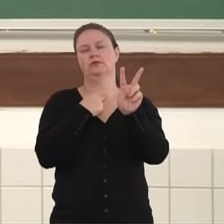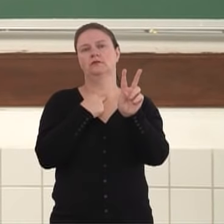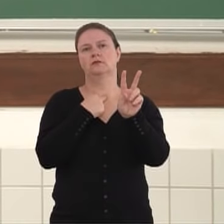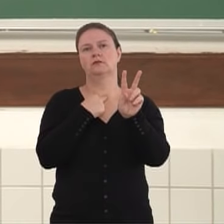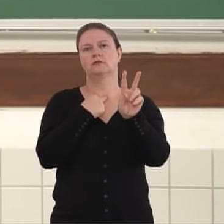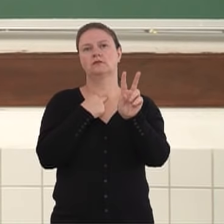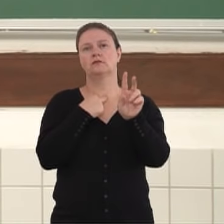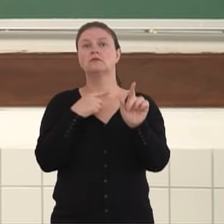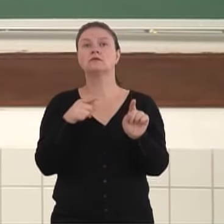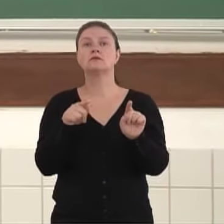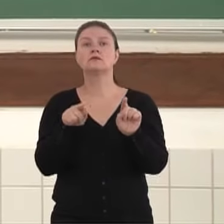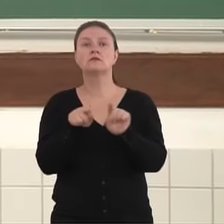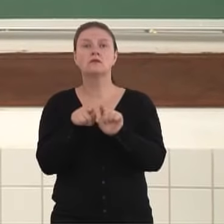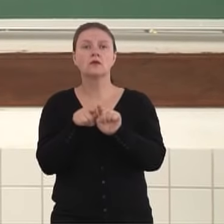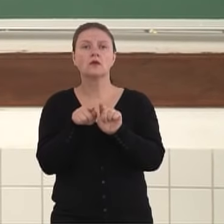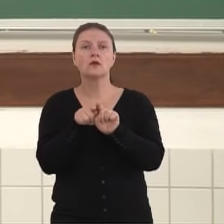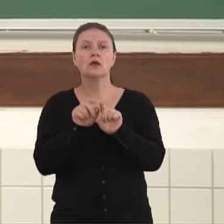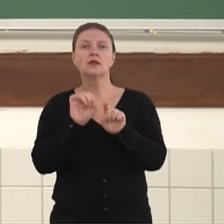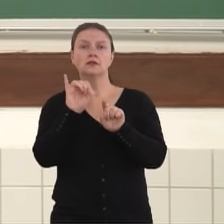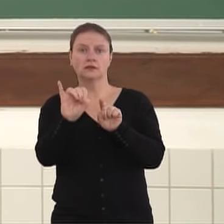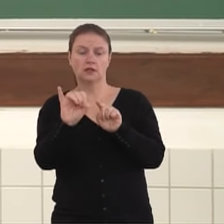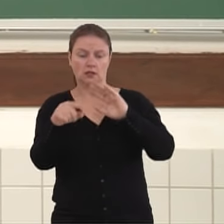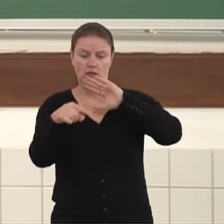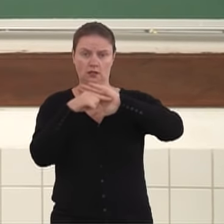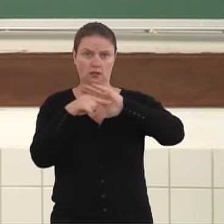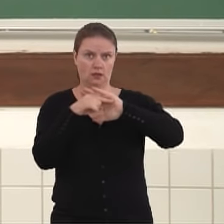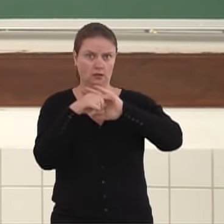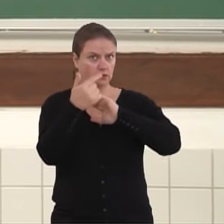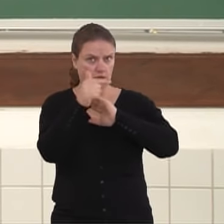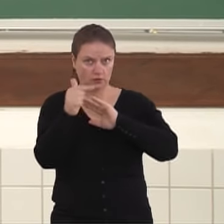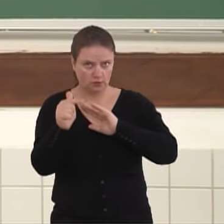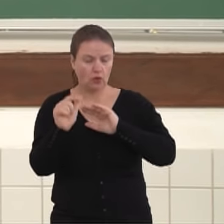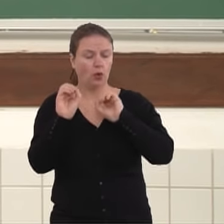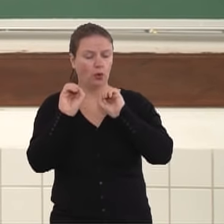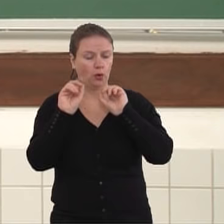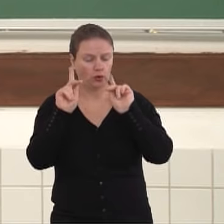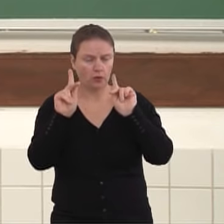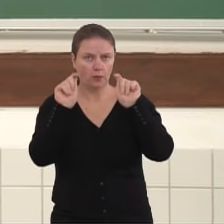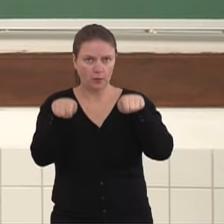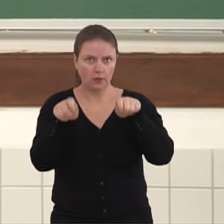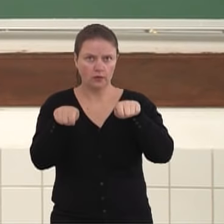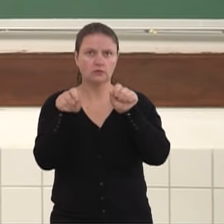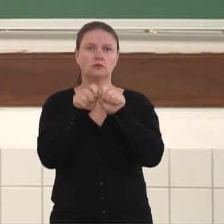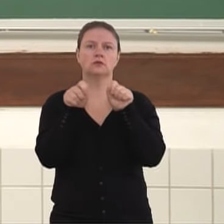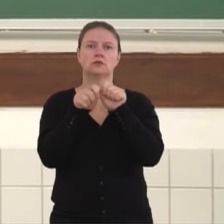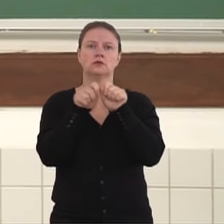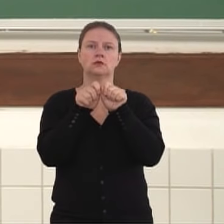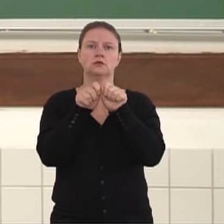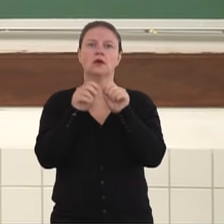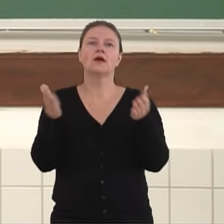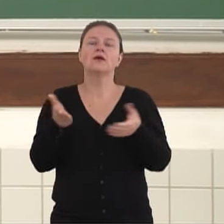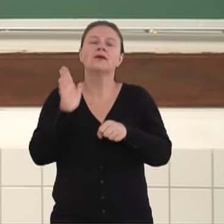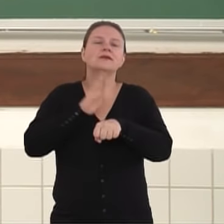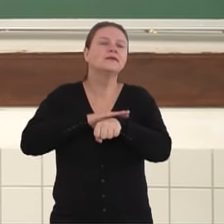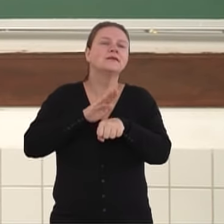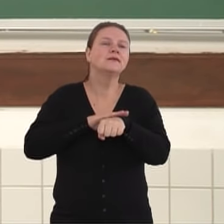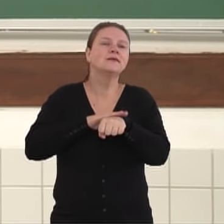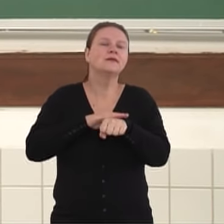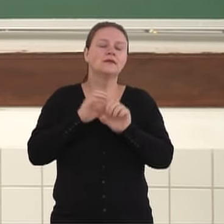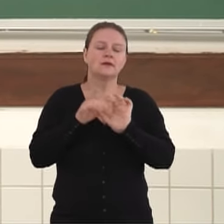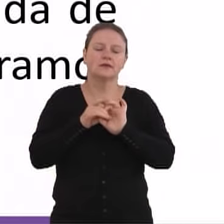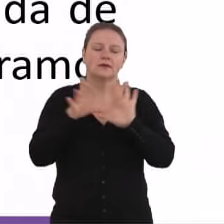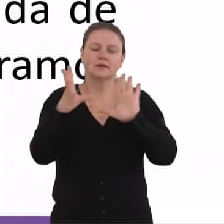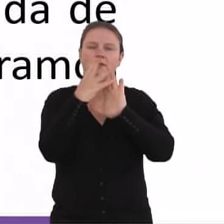número, desde que ele não seja negativo, e encontramos números reais. Então, eu vou dar um tempo para vocês